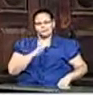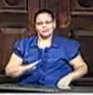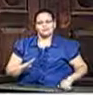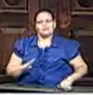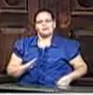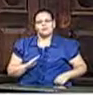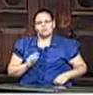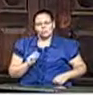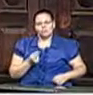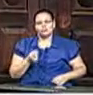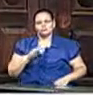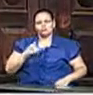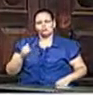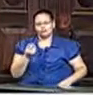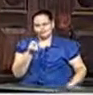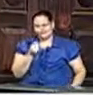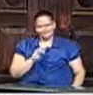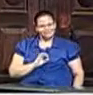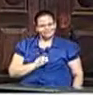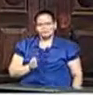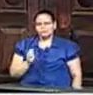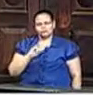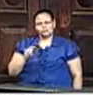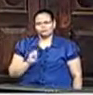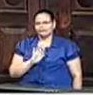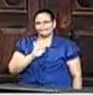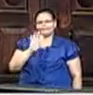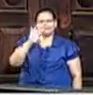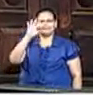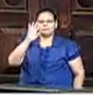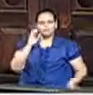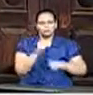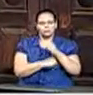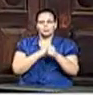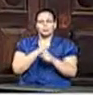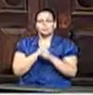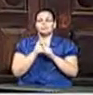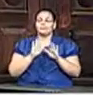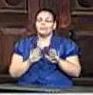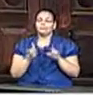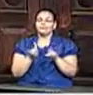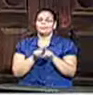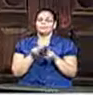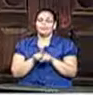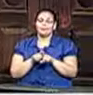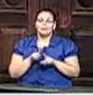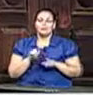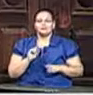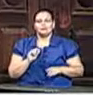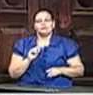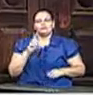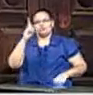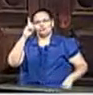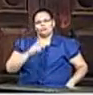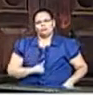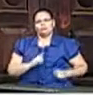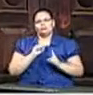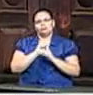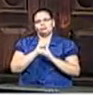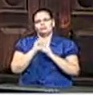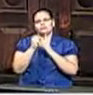juros reais de 12% ao ano, enfim. Mas também os direitos